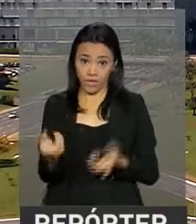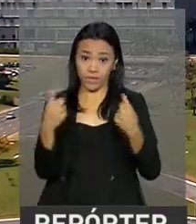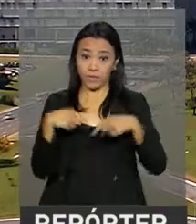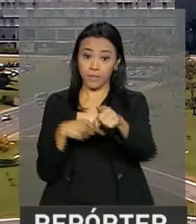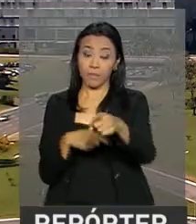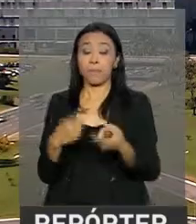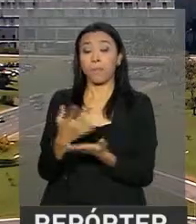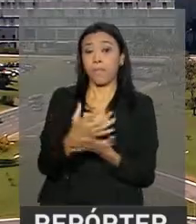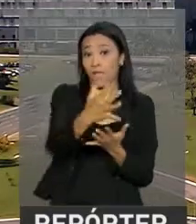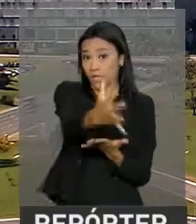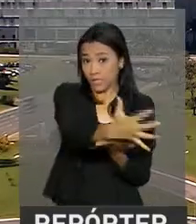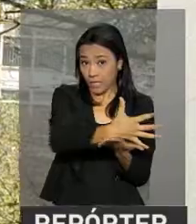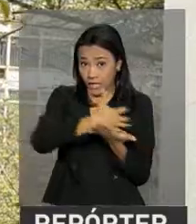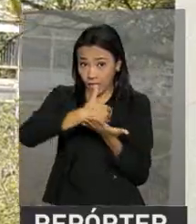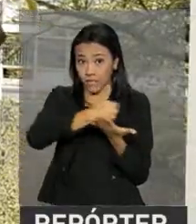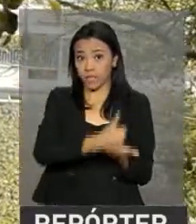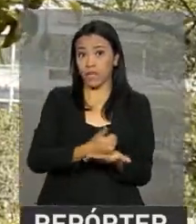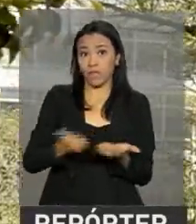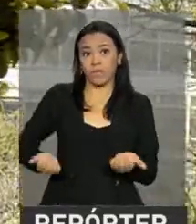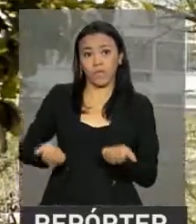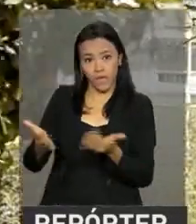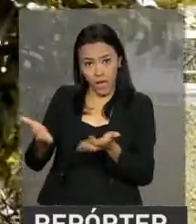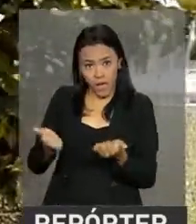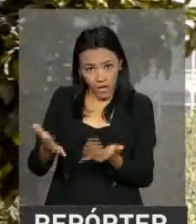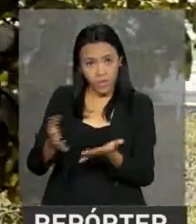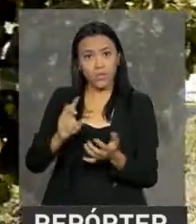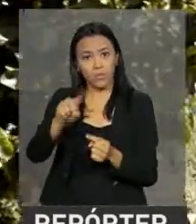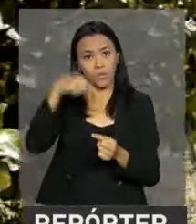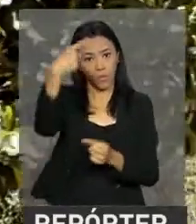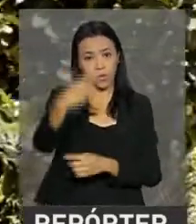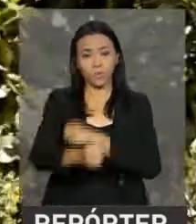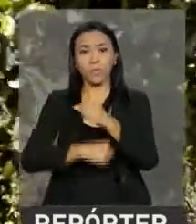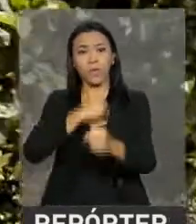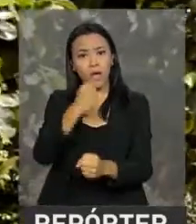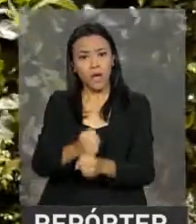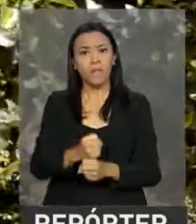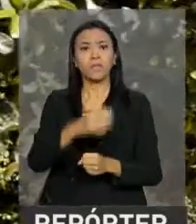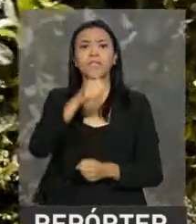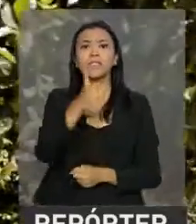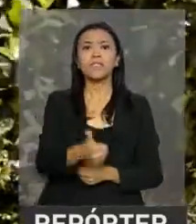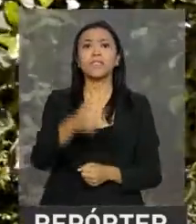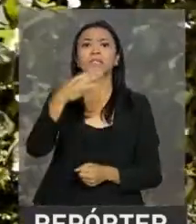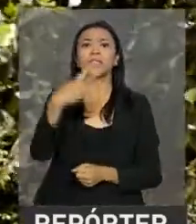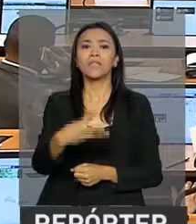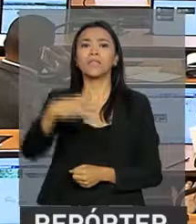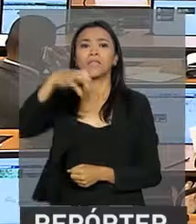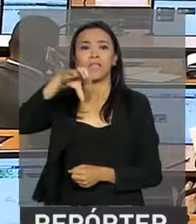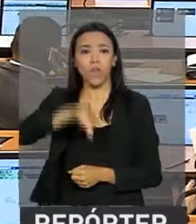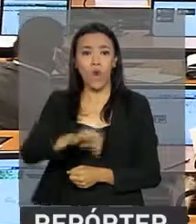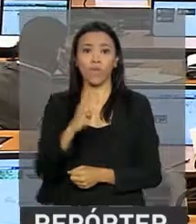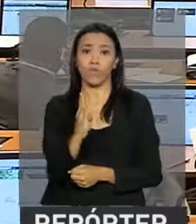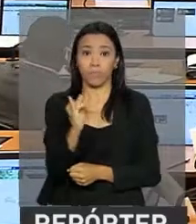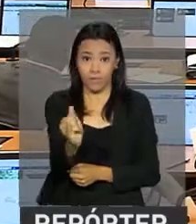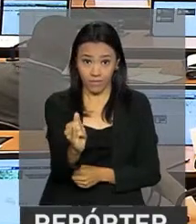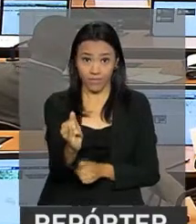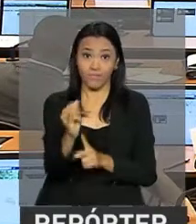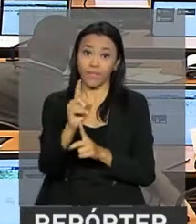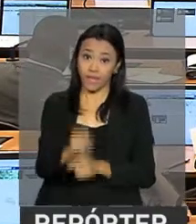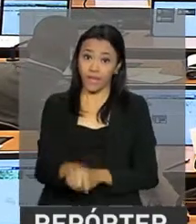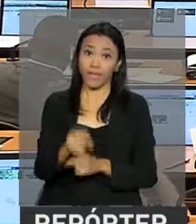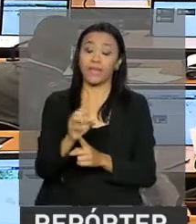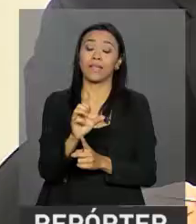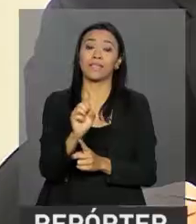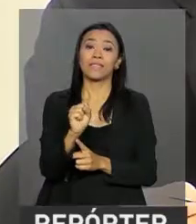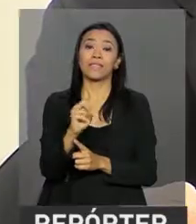entre arrecadação e os gastos vai ficar negativo no ano que vem em 139 bilhões de reais depois de